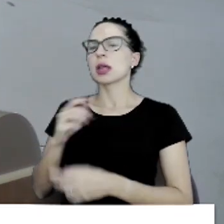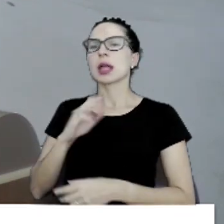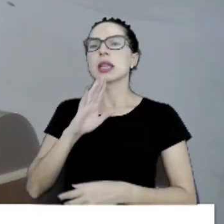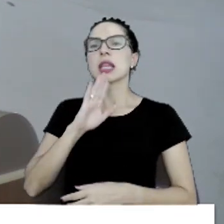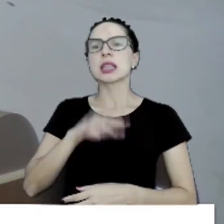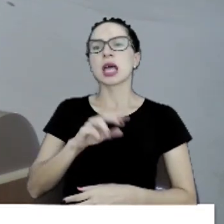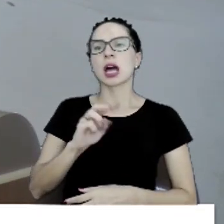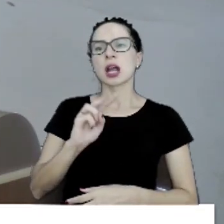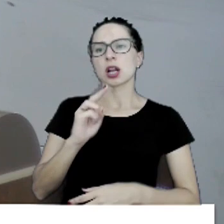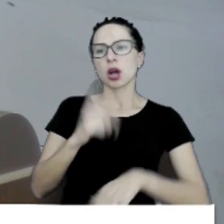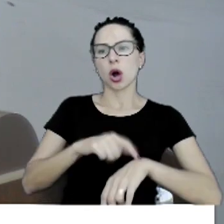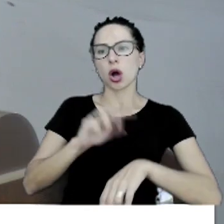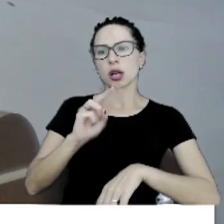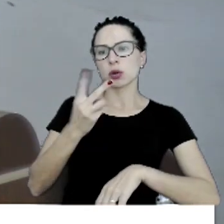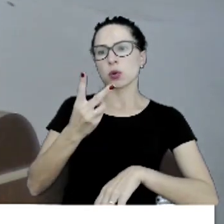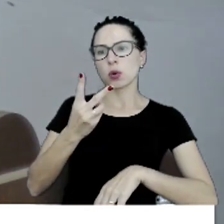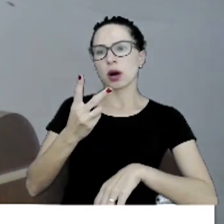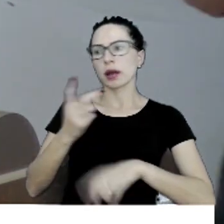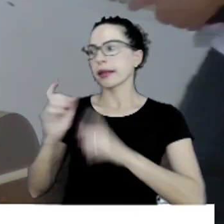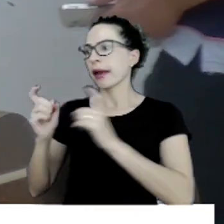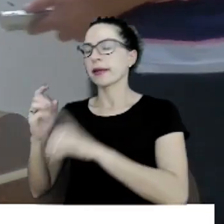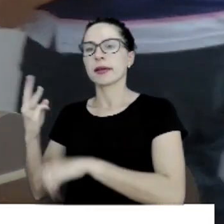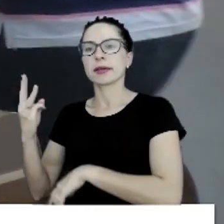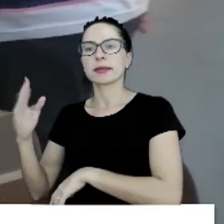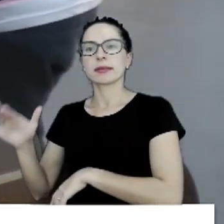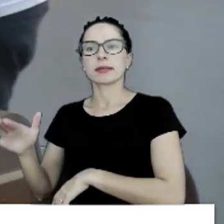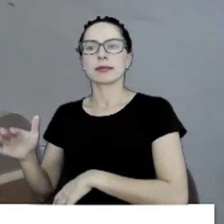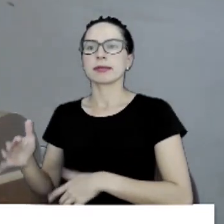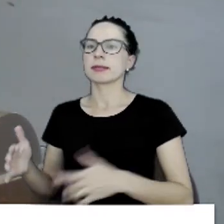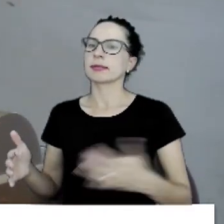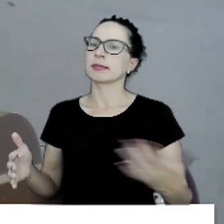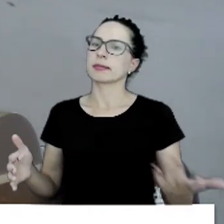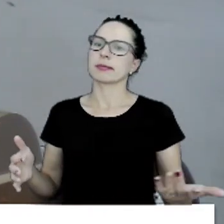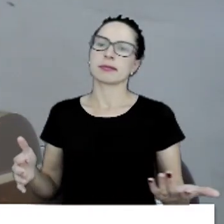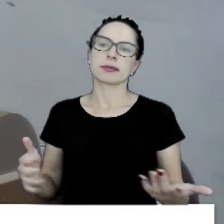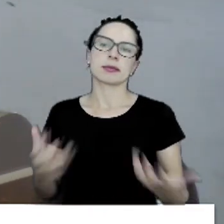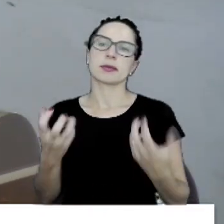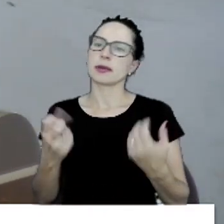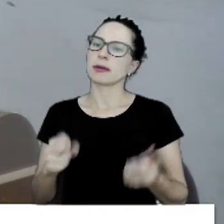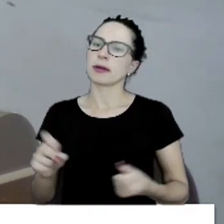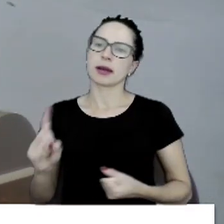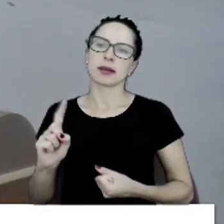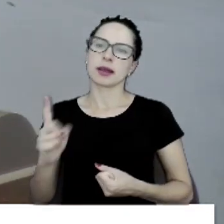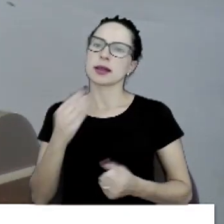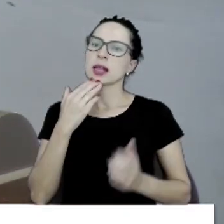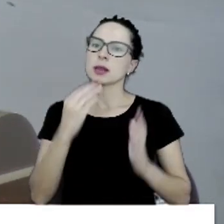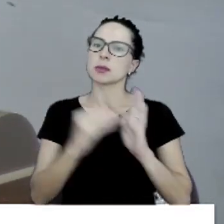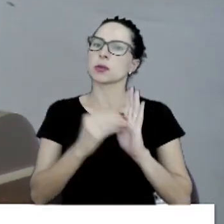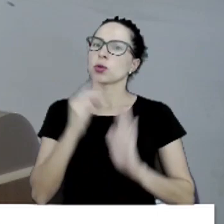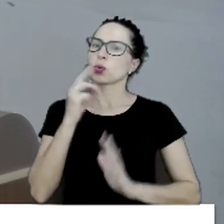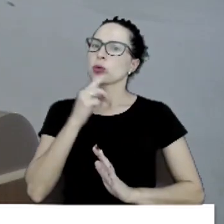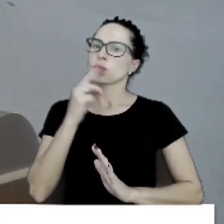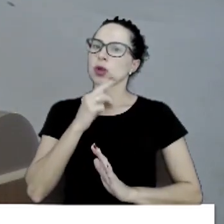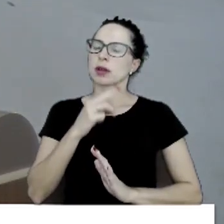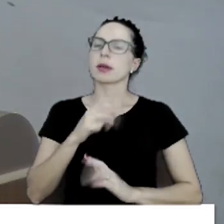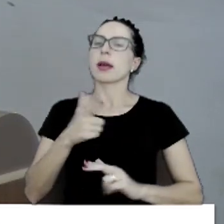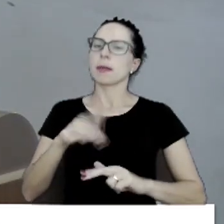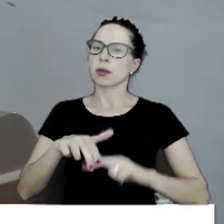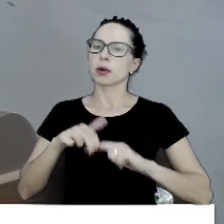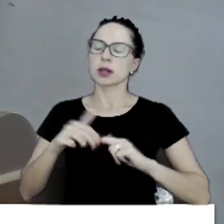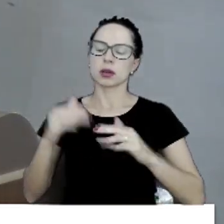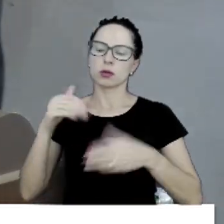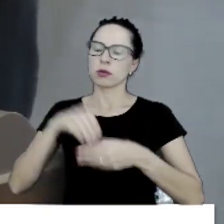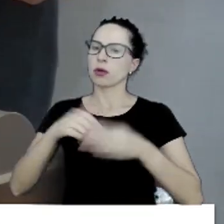3h30. Então, isso não justifica jamais esse requerimento de urgência. Foi por isso meu voto contrário